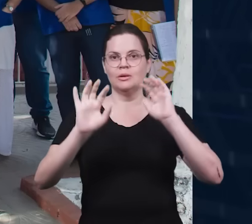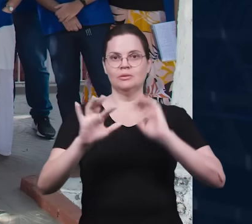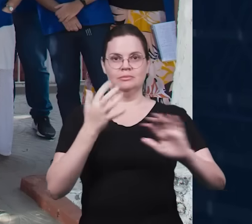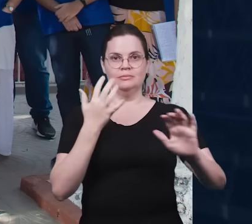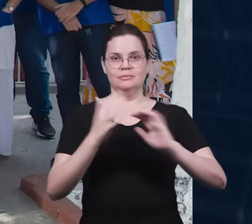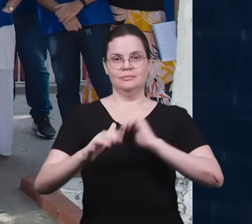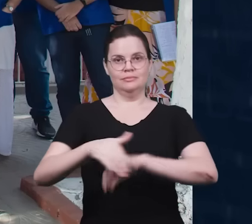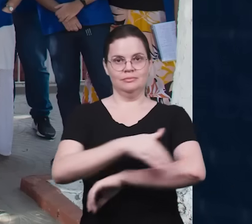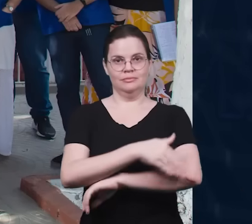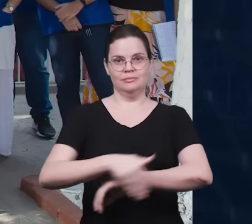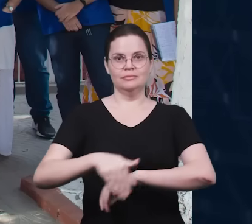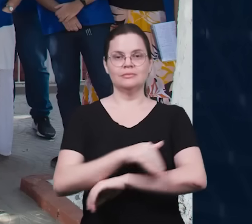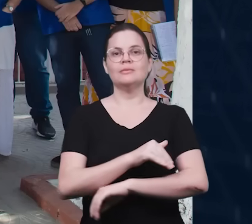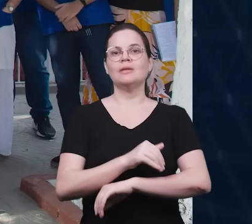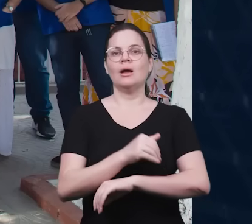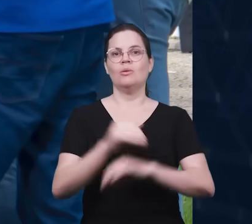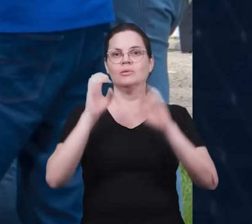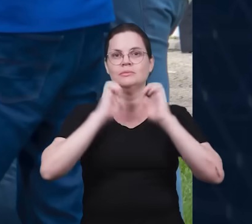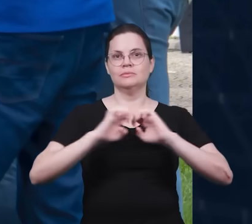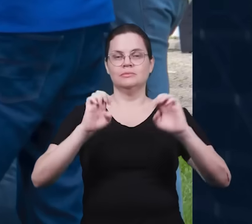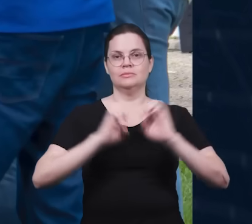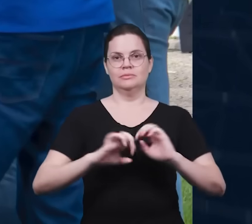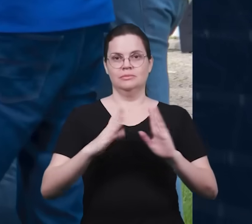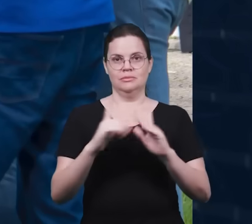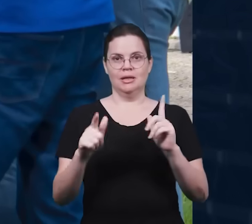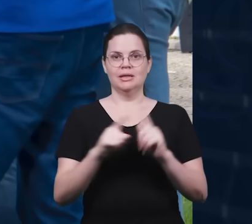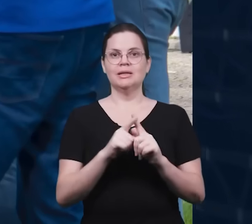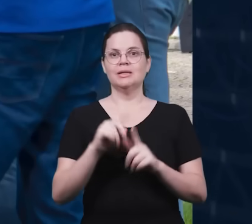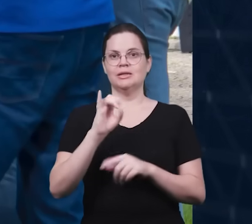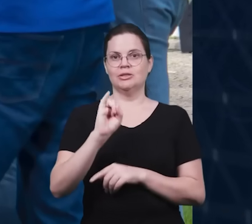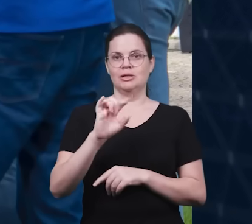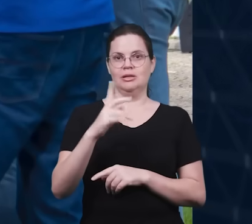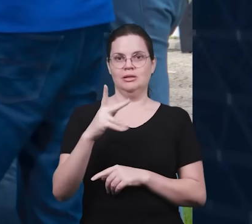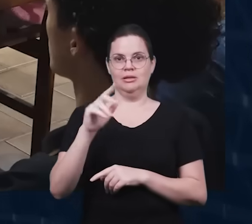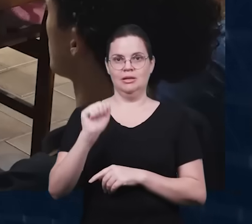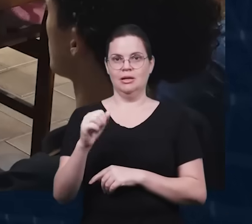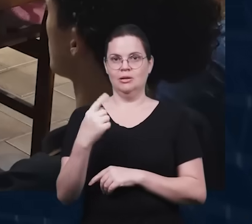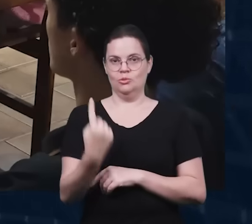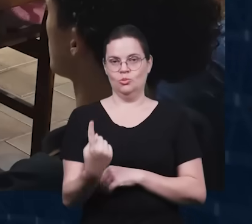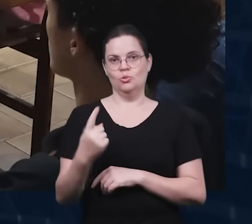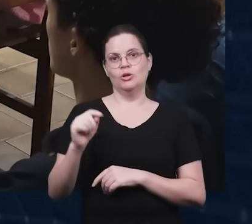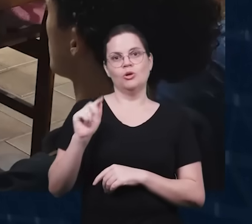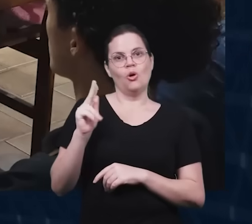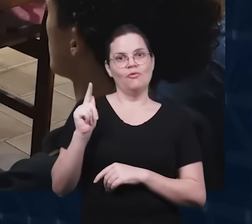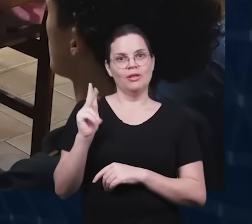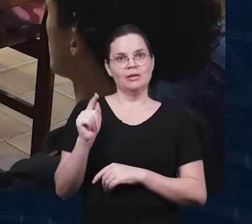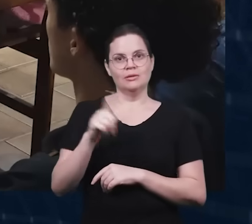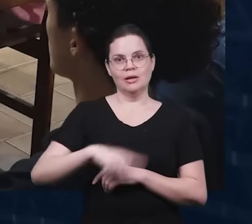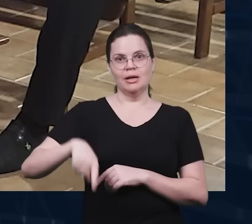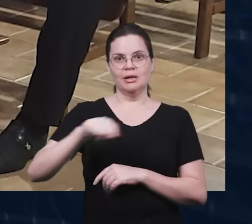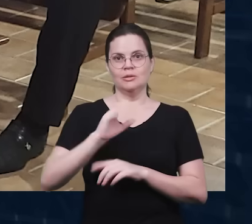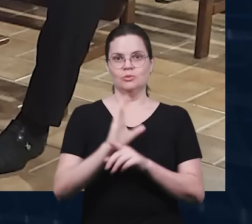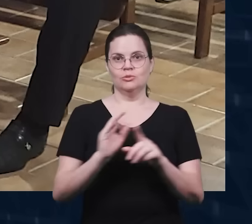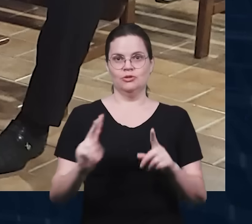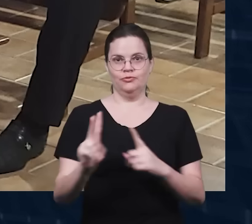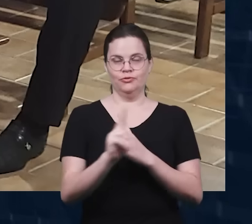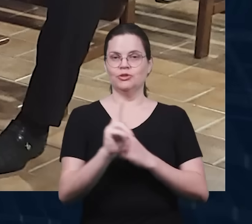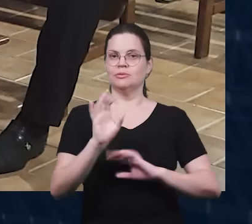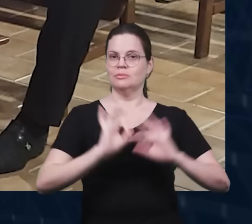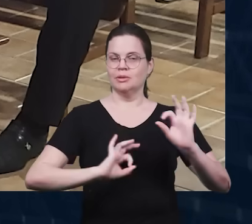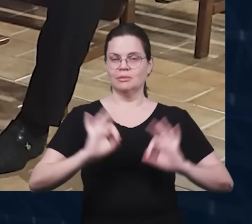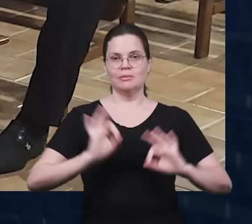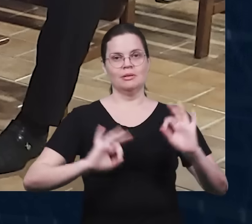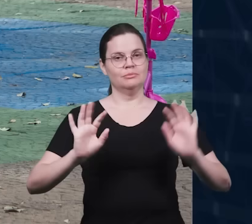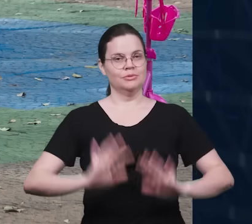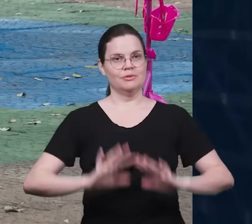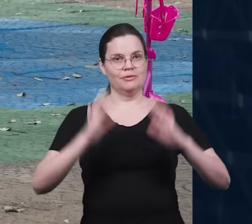aconteceu na Igreja Cristã Maranata Ilha 1, em Governador Valadares, onde os irmãos, após uma vigília de preparo para